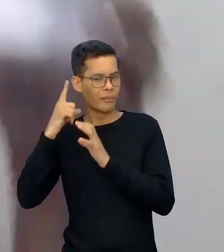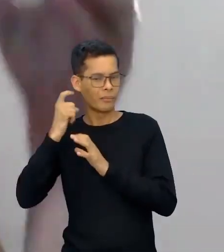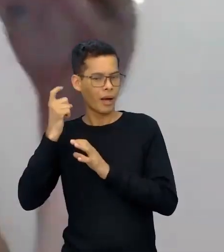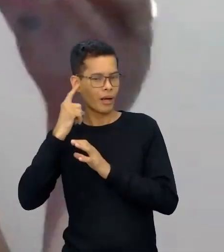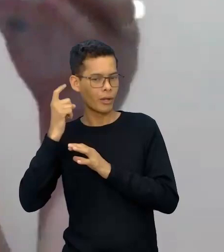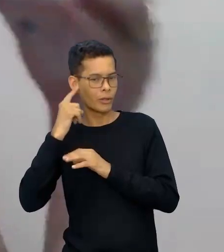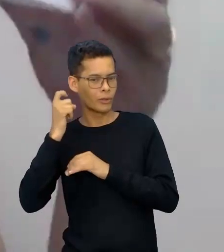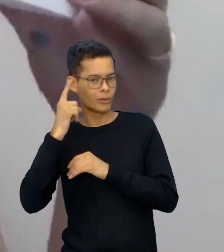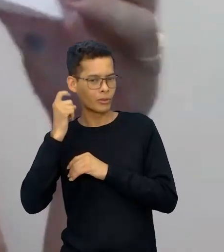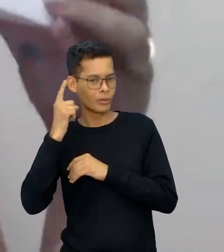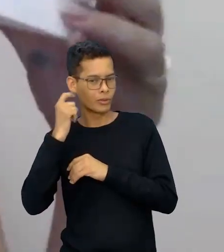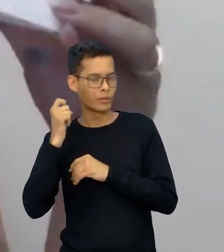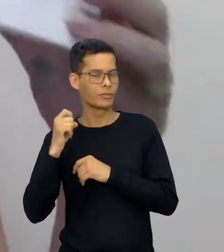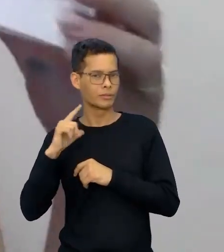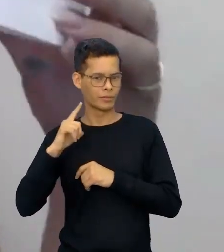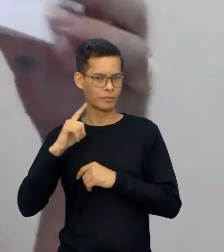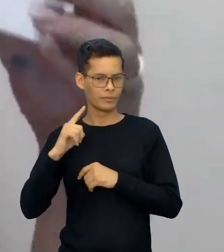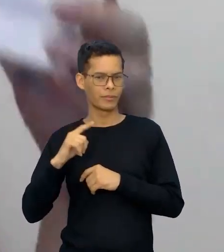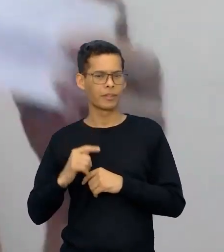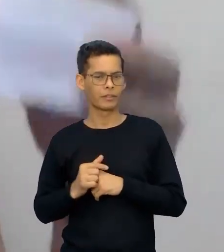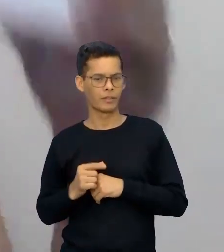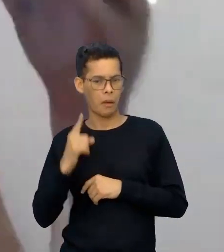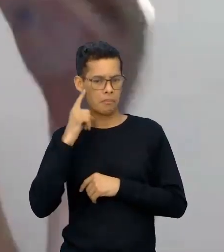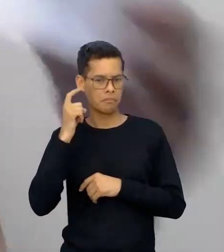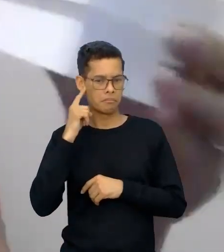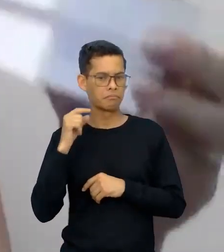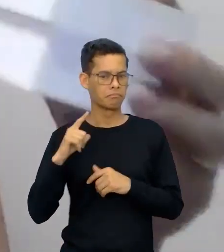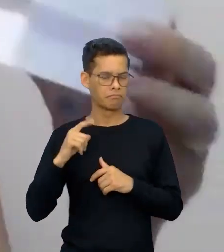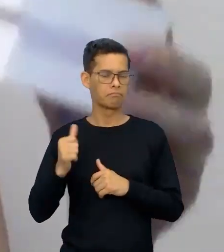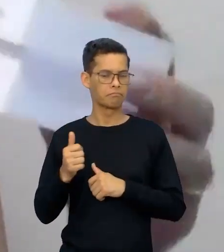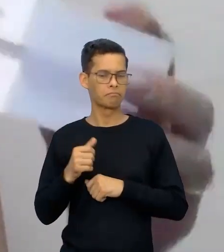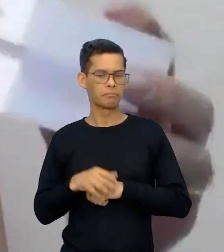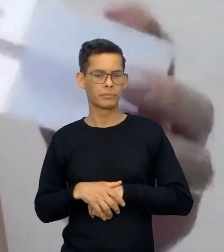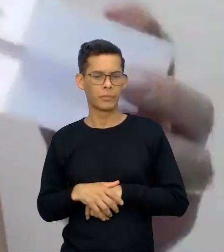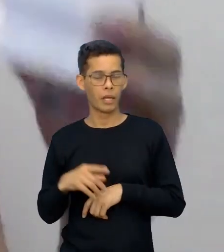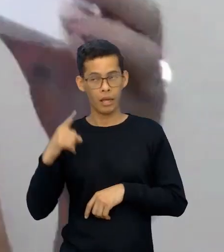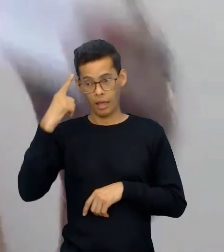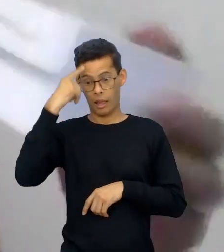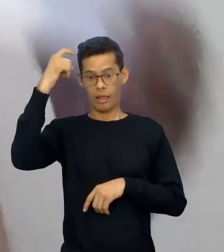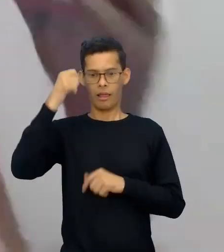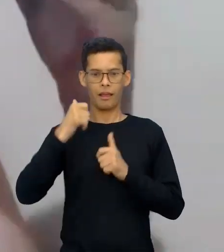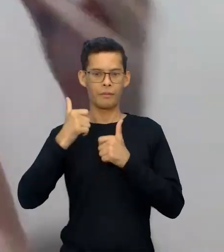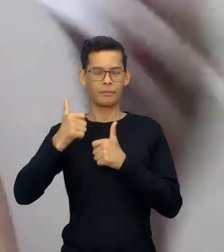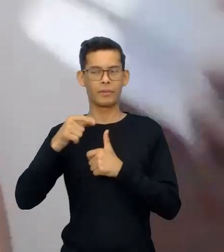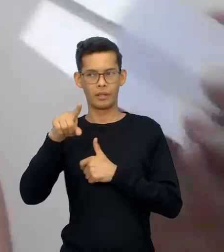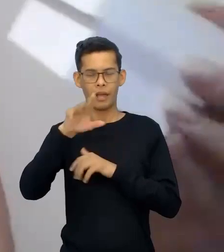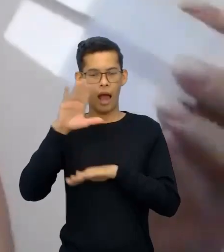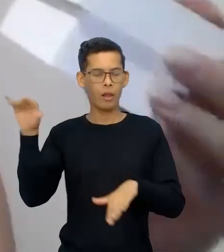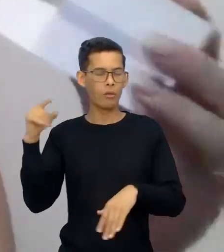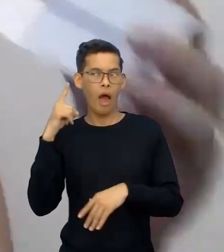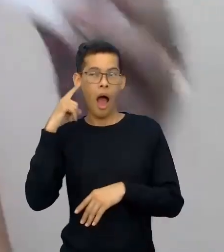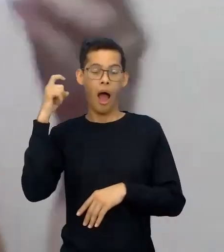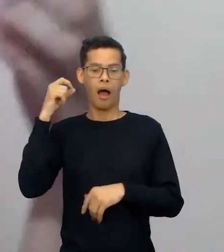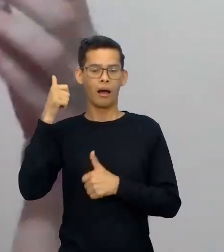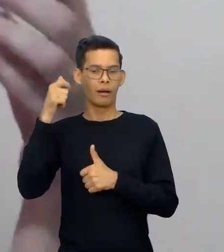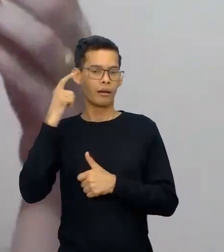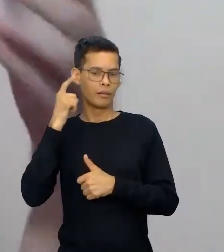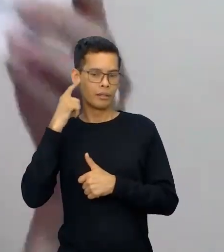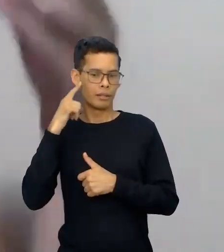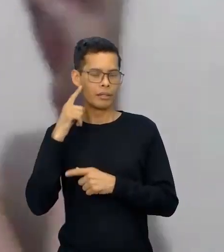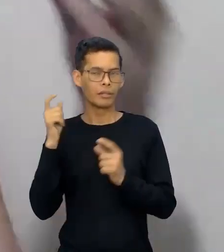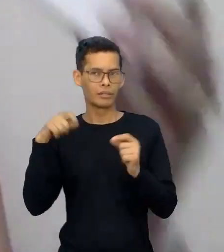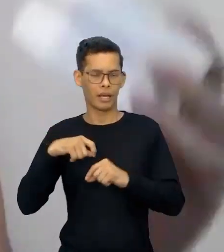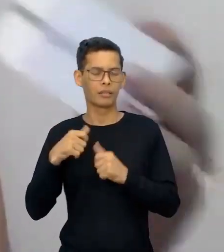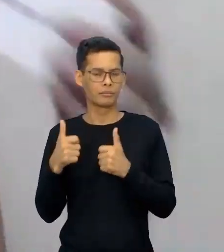acho que vocês conseguem ouvir que tem algum barulho. Seria a primeira ideia, que o estudante conseguisse ouvir algo. Essa é uma